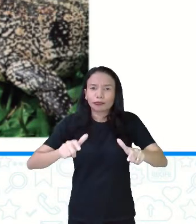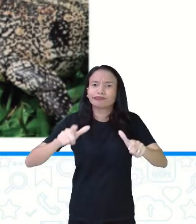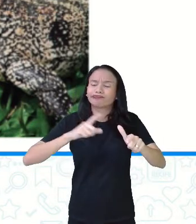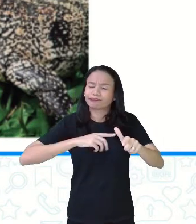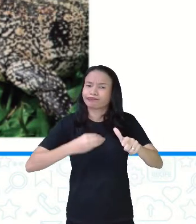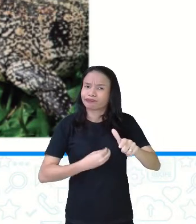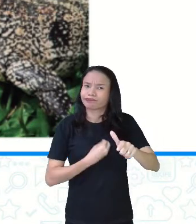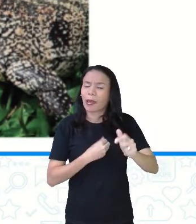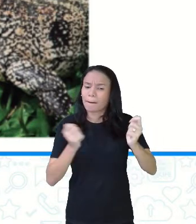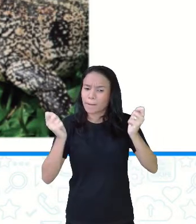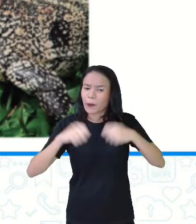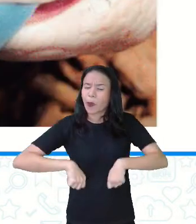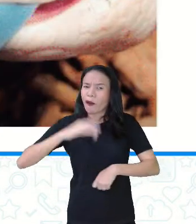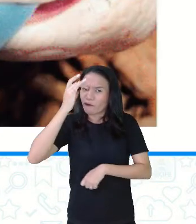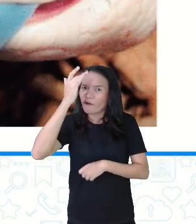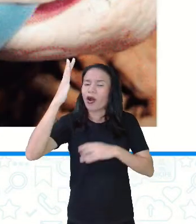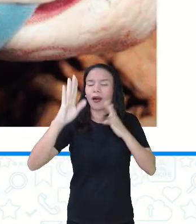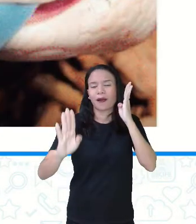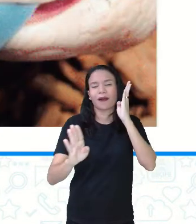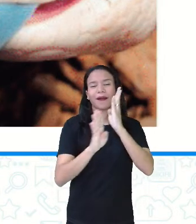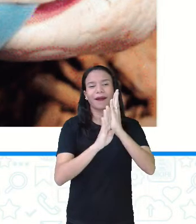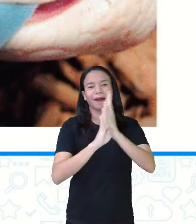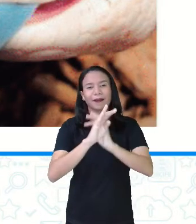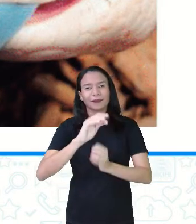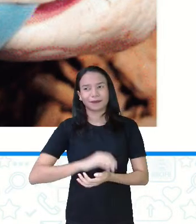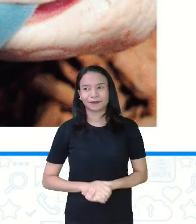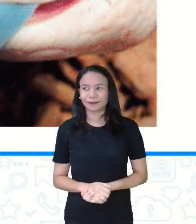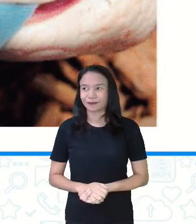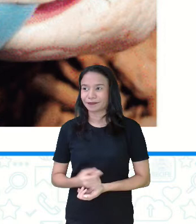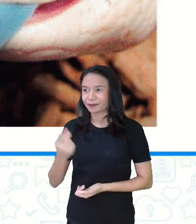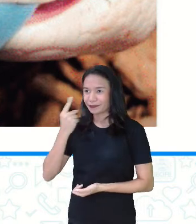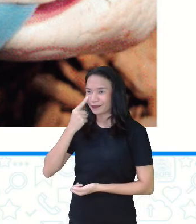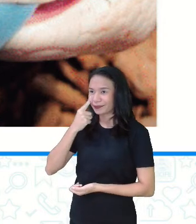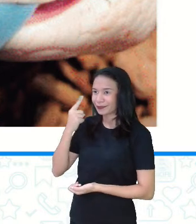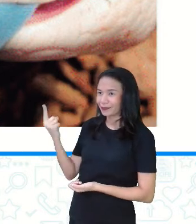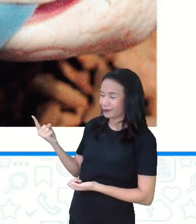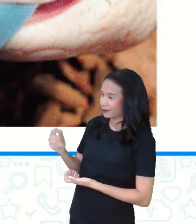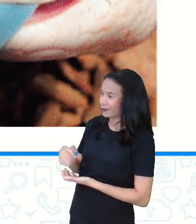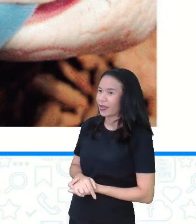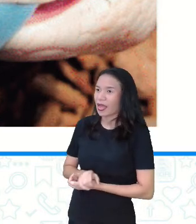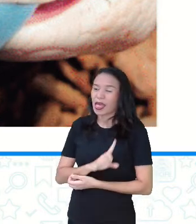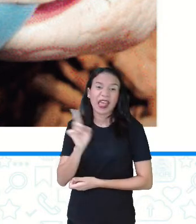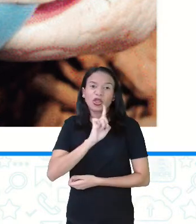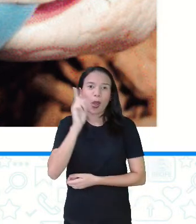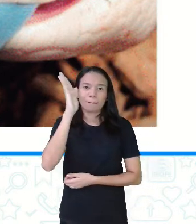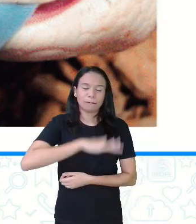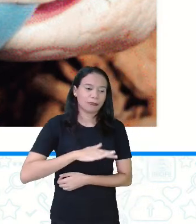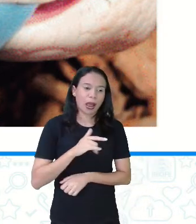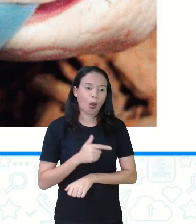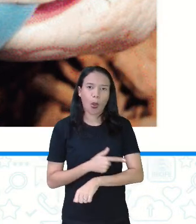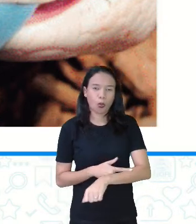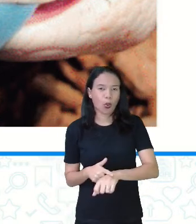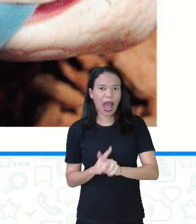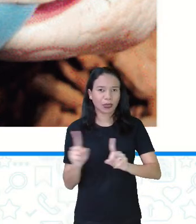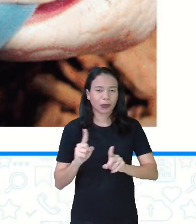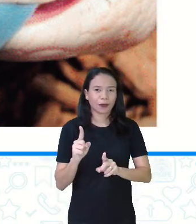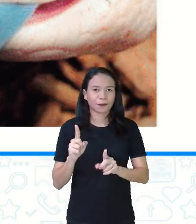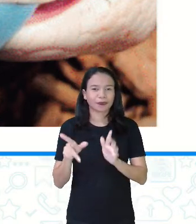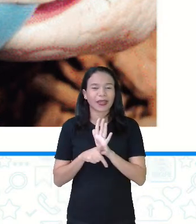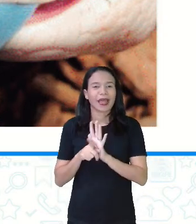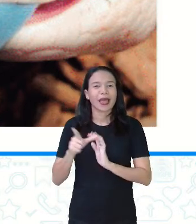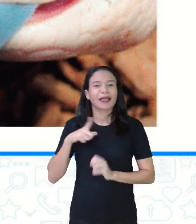ali está, é fácil de ser encontrado. Olha esse, gente, ele não é mal educado, tá? Ele está mostrando a língua